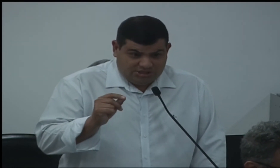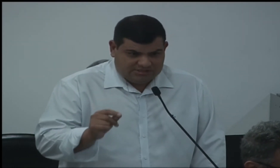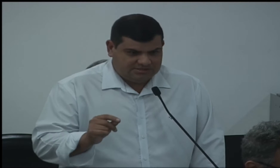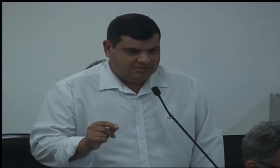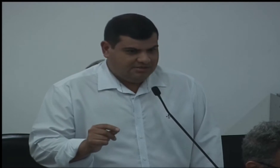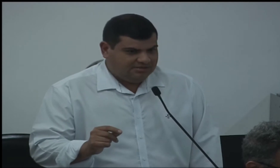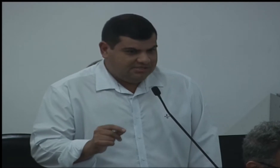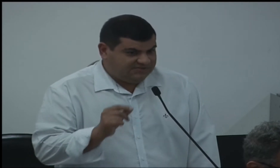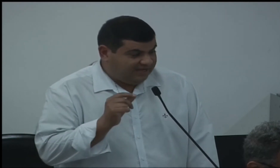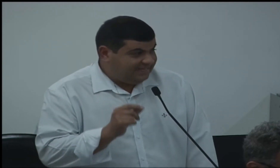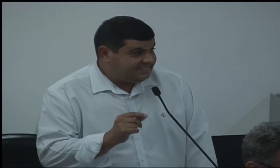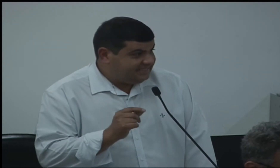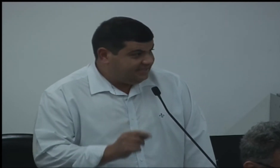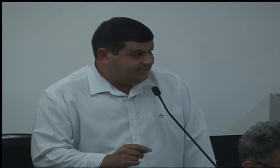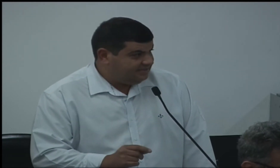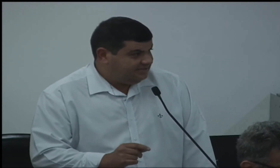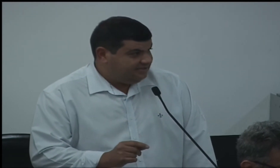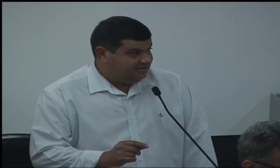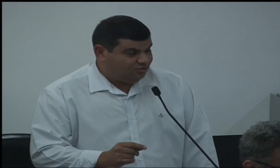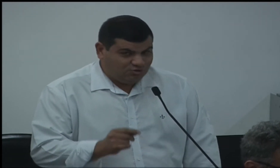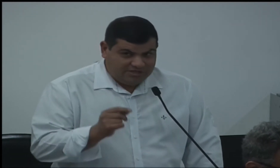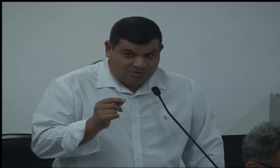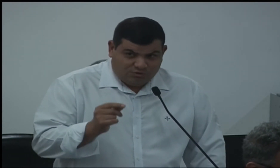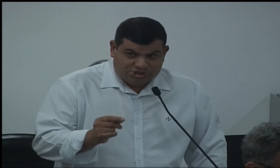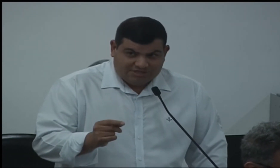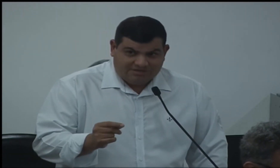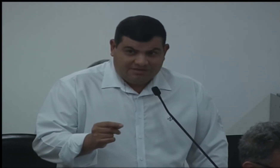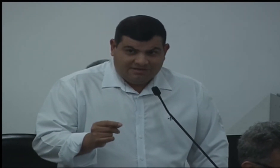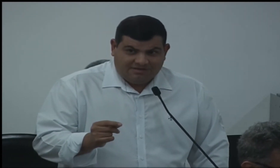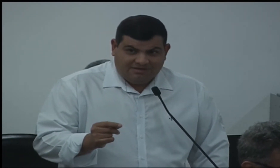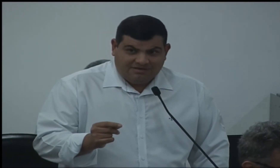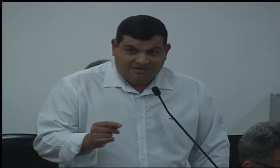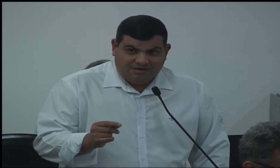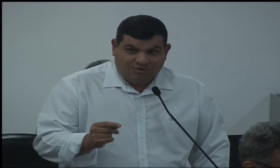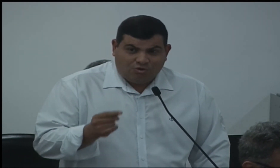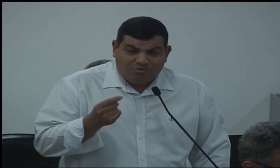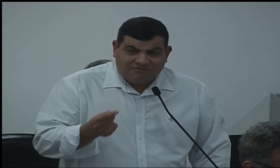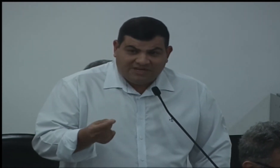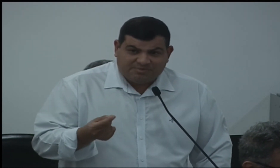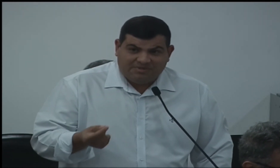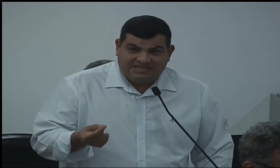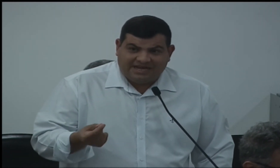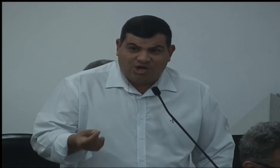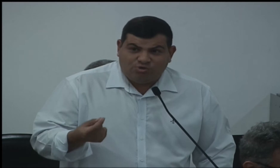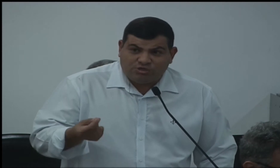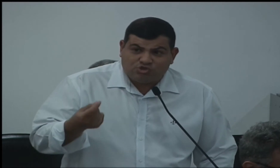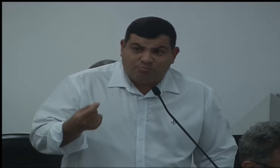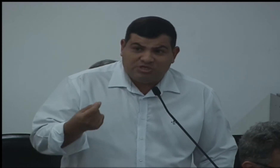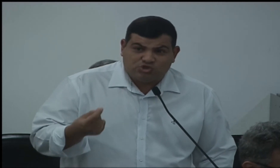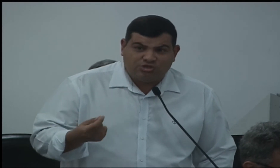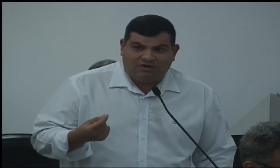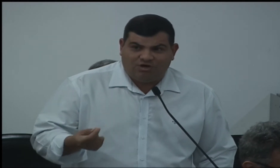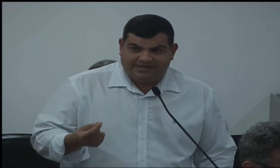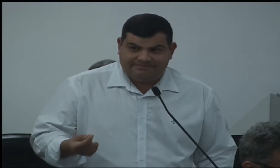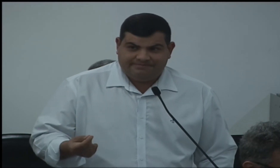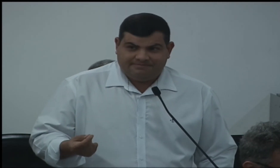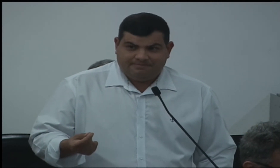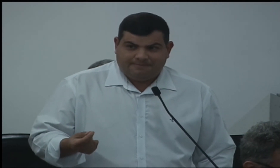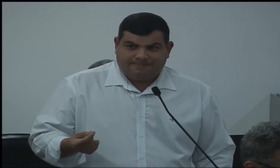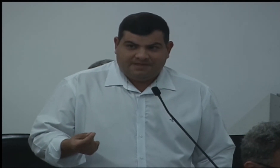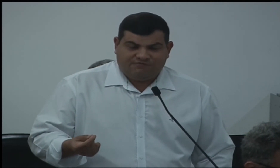18 dias. Desfalecida. Toda roxa. Como que faz para manter a calma? O que o senhor pensou na